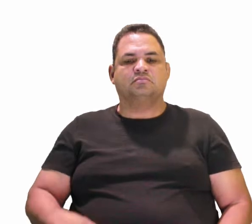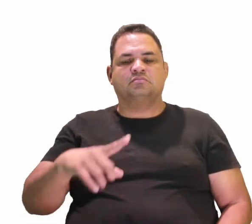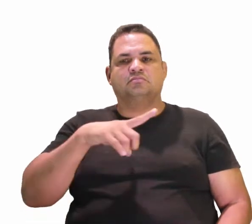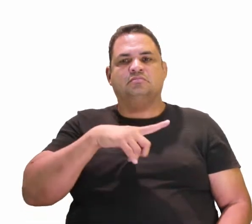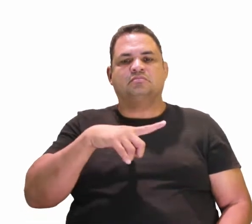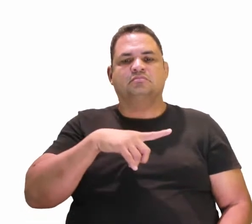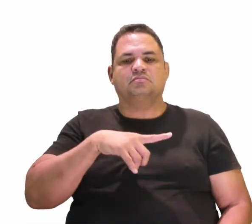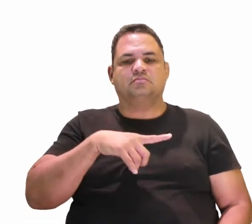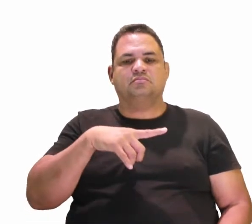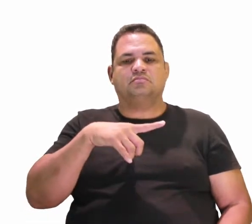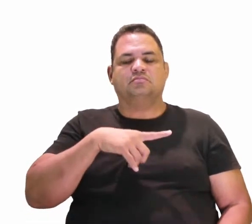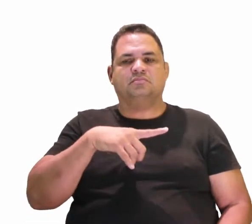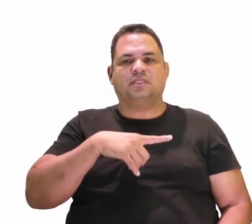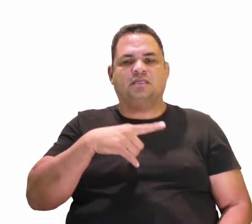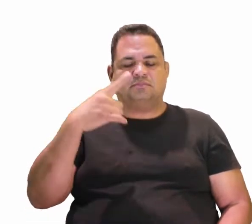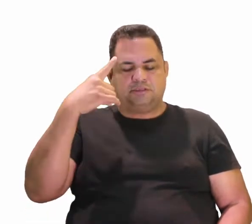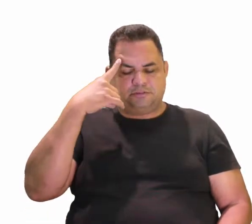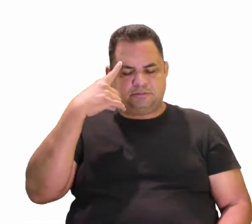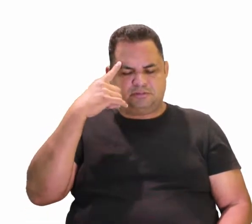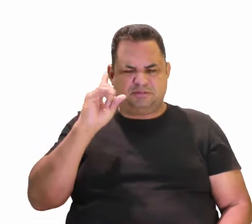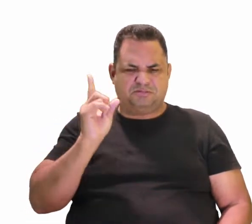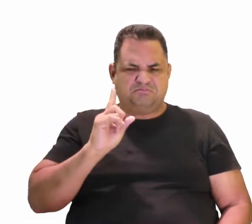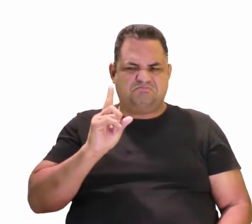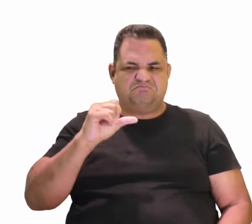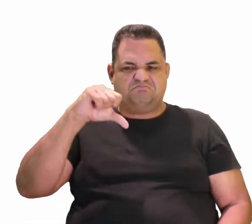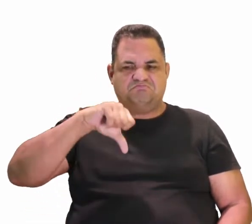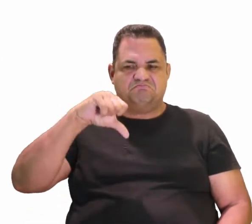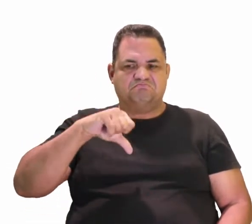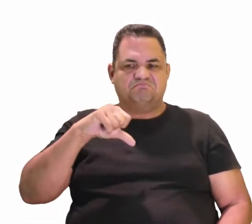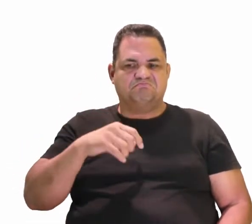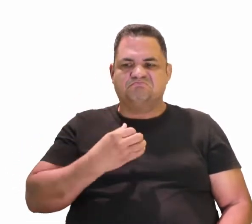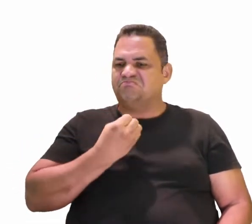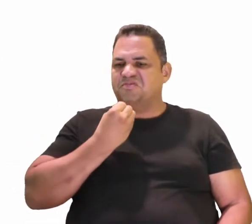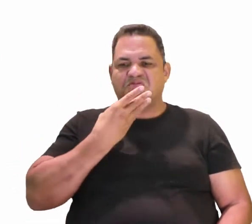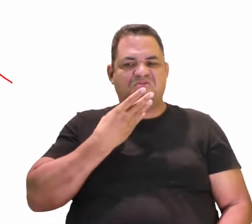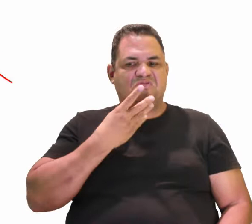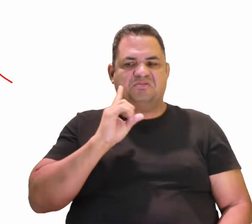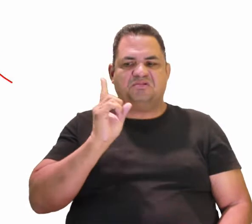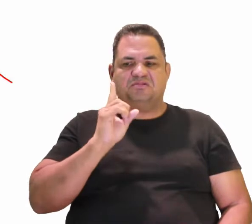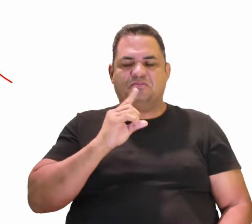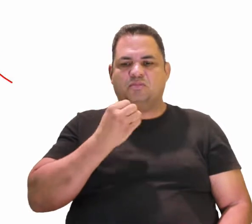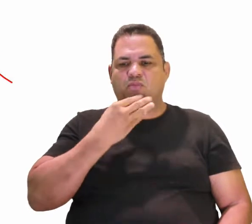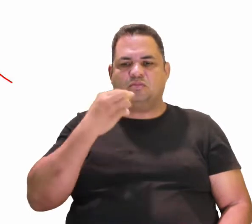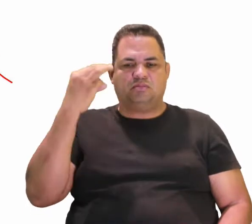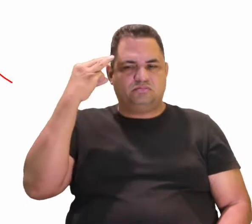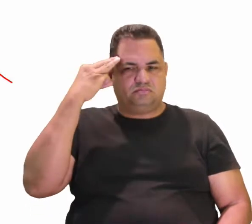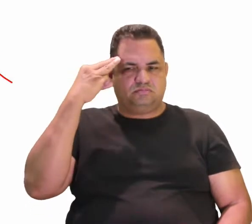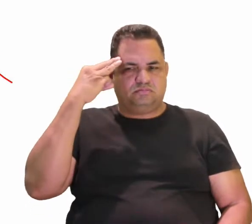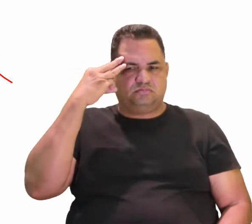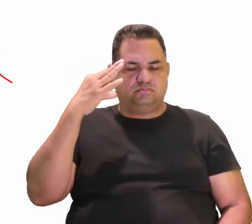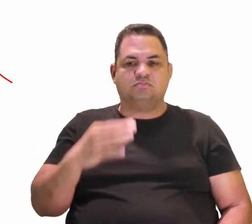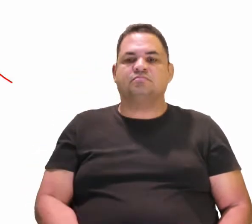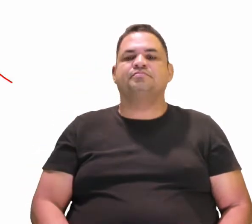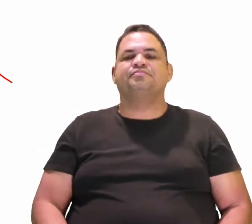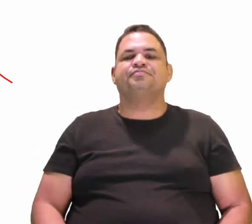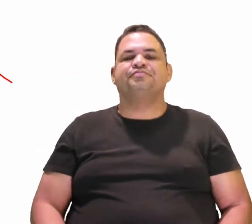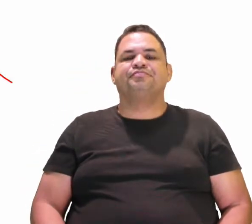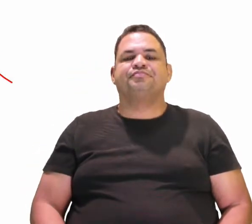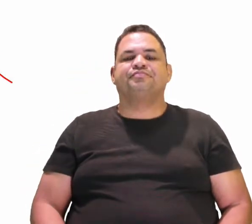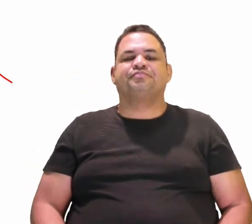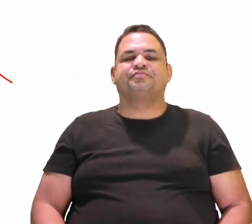pensamentos negativos não é algo para a sua healthy mind, de forma alguma.